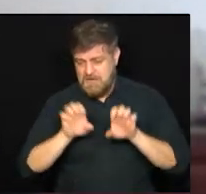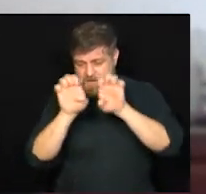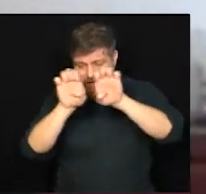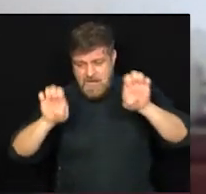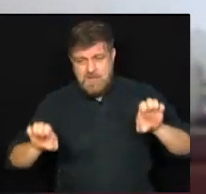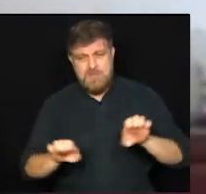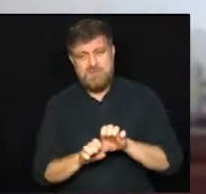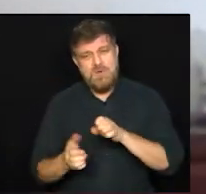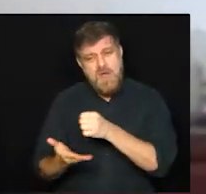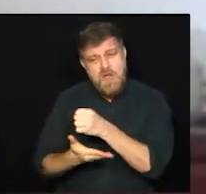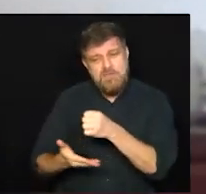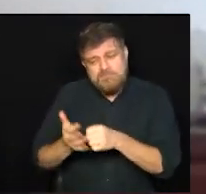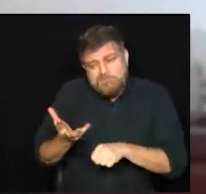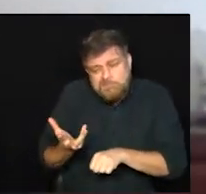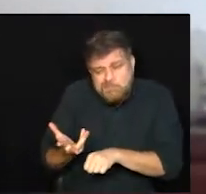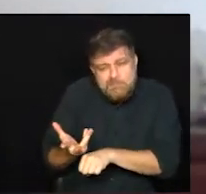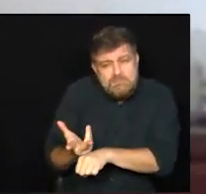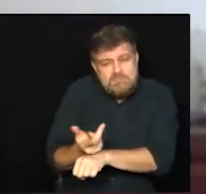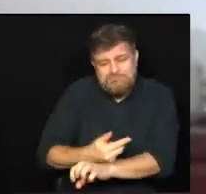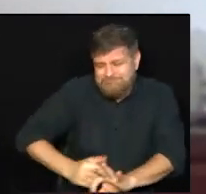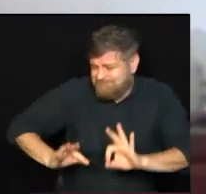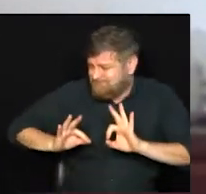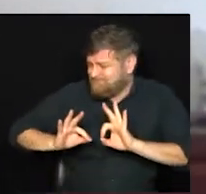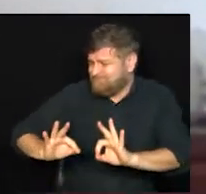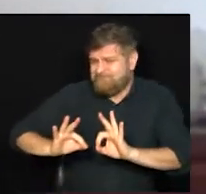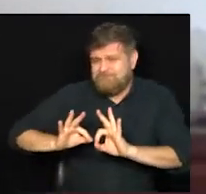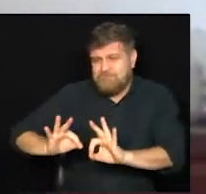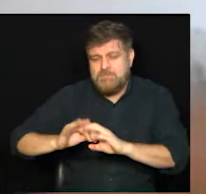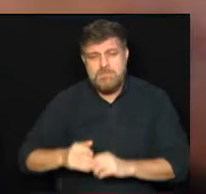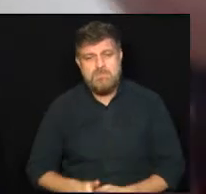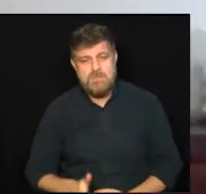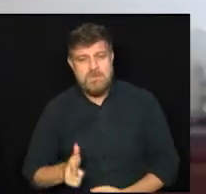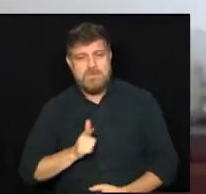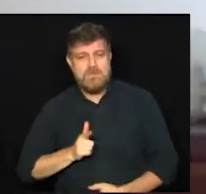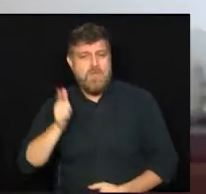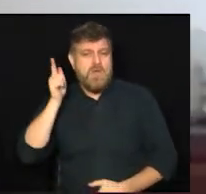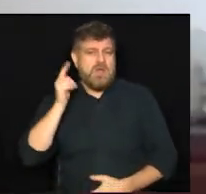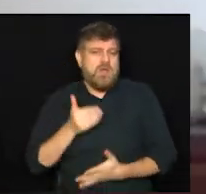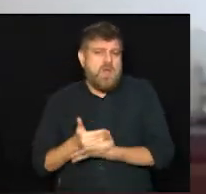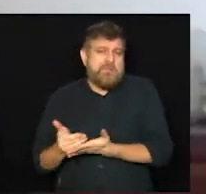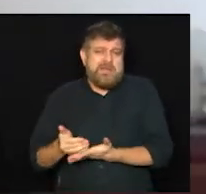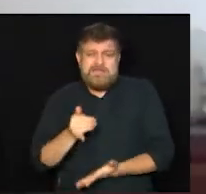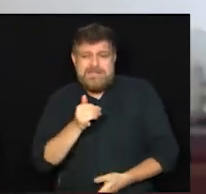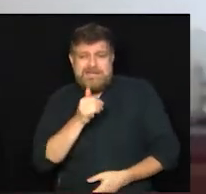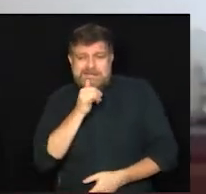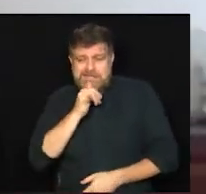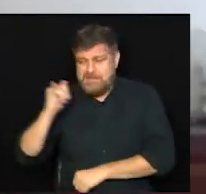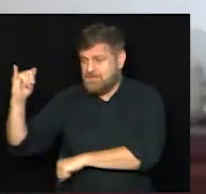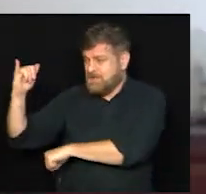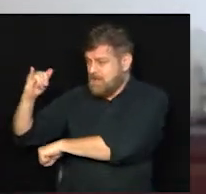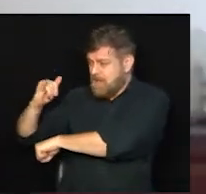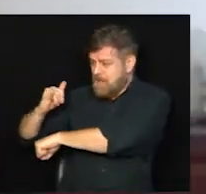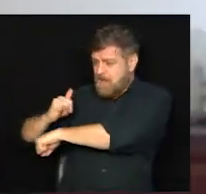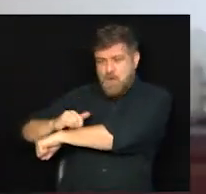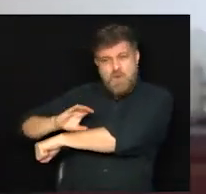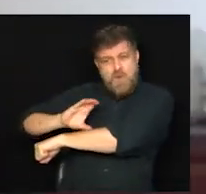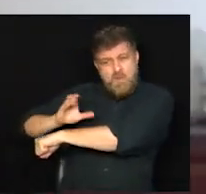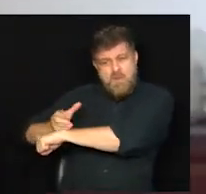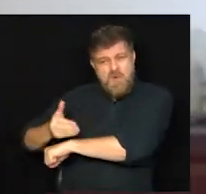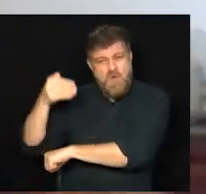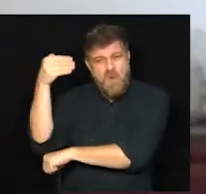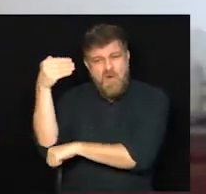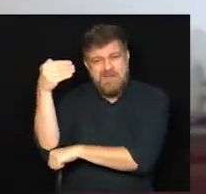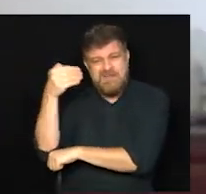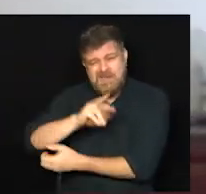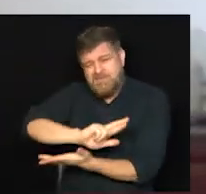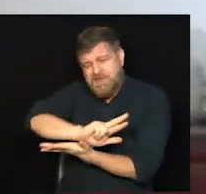pela excelência da sua infraestrutura, que começa desde a questão de aeroportos, a sua rede hoteleira e